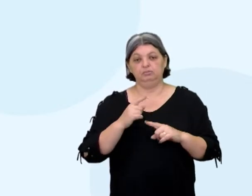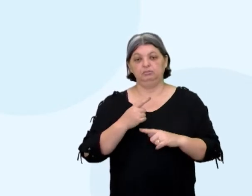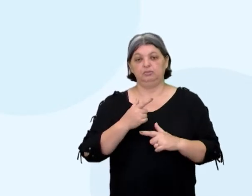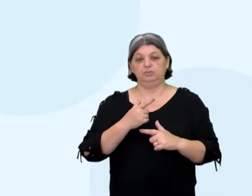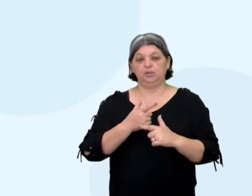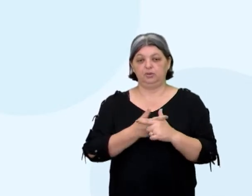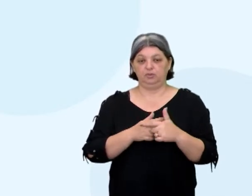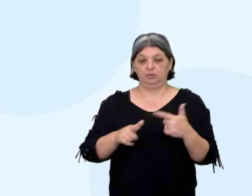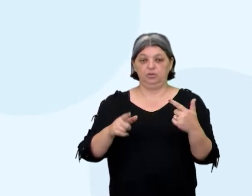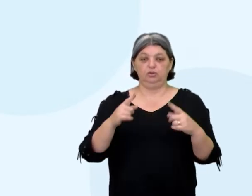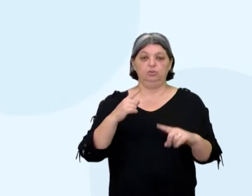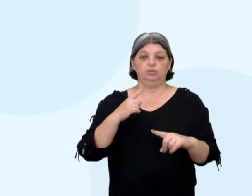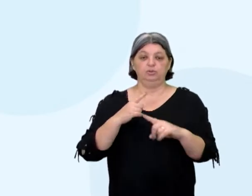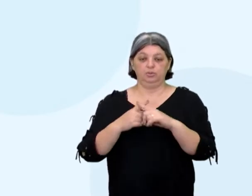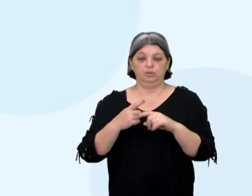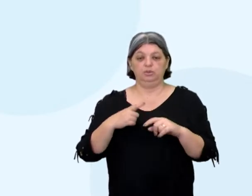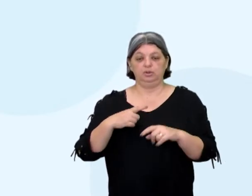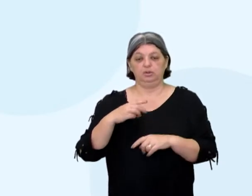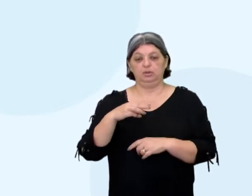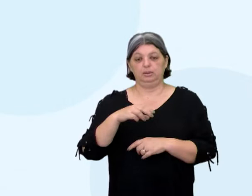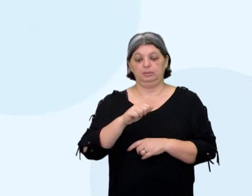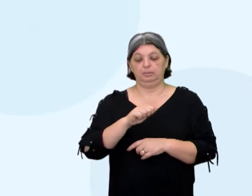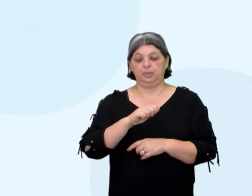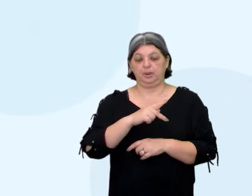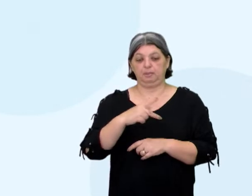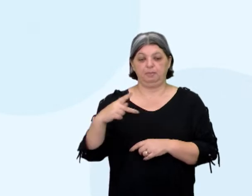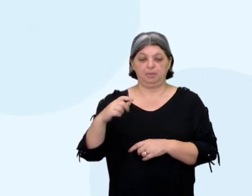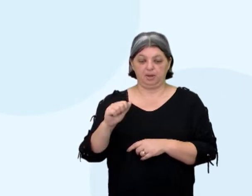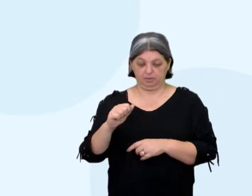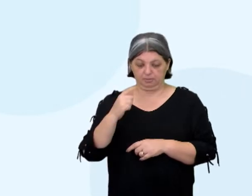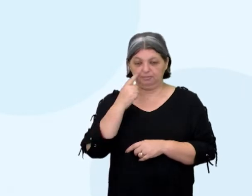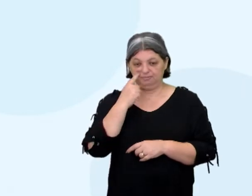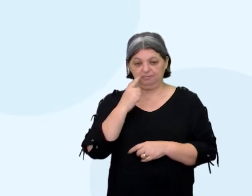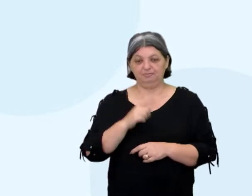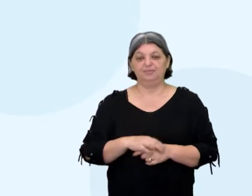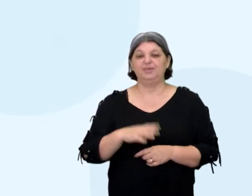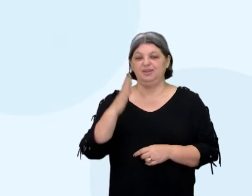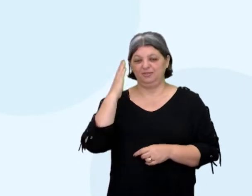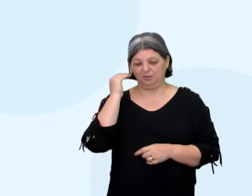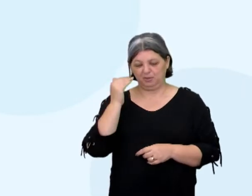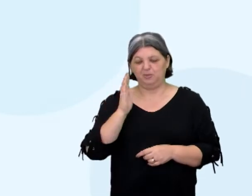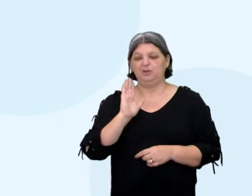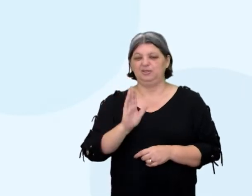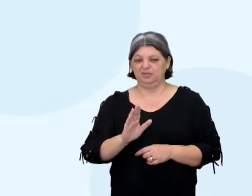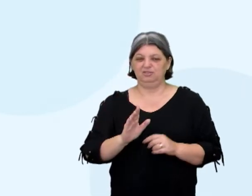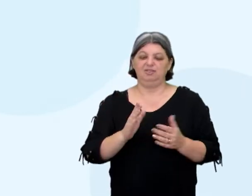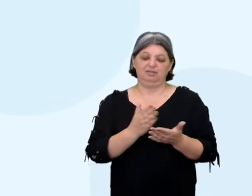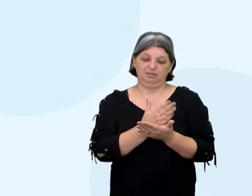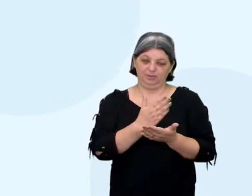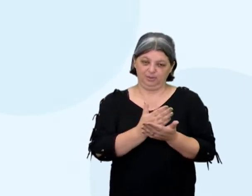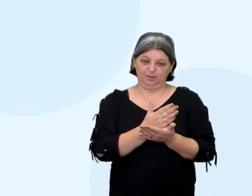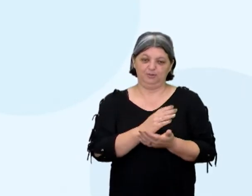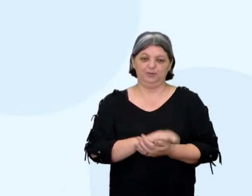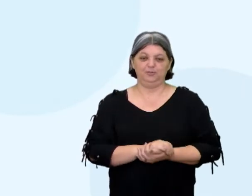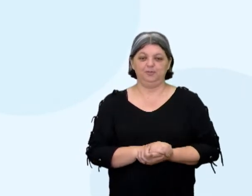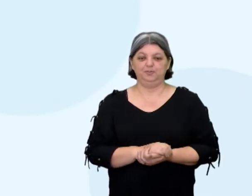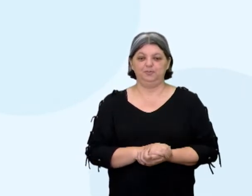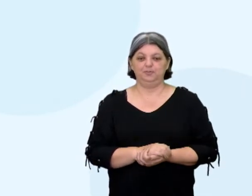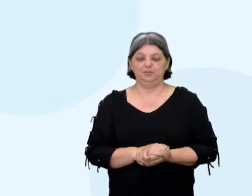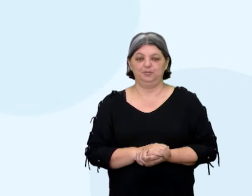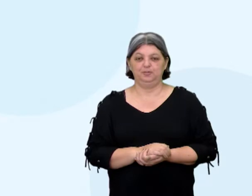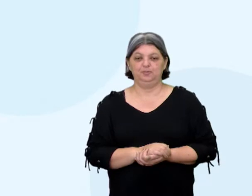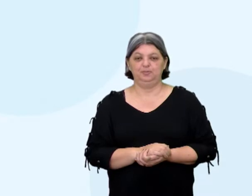aí no mapa, né, já descrito para vocês. Então essa já é a famosa capa do material que a gente utiliza, e, né, sempre